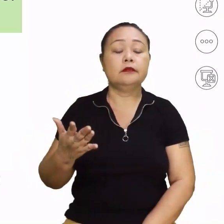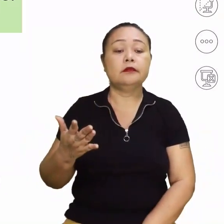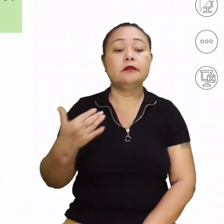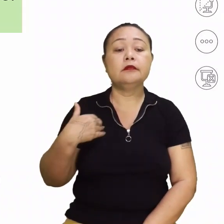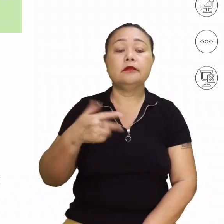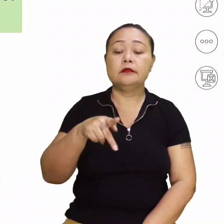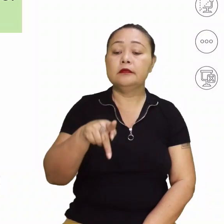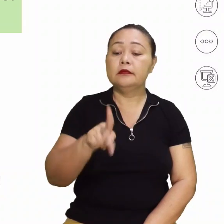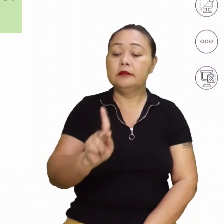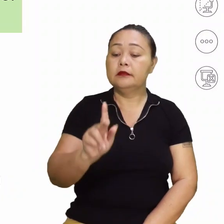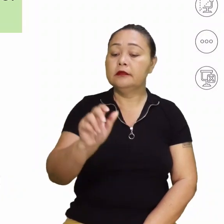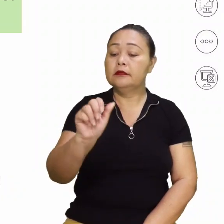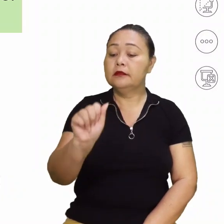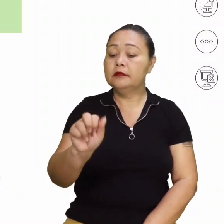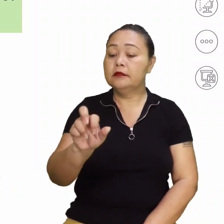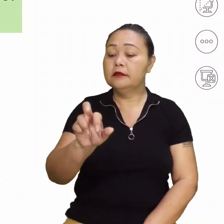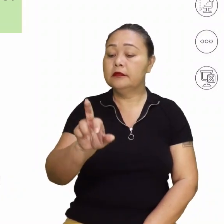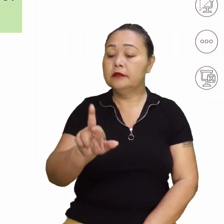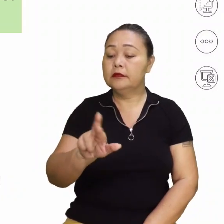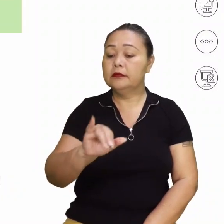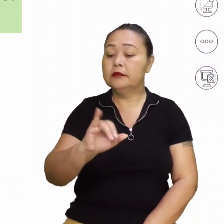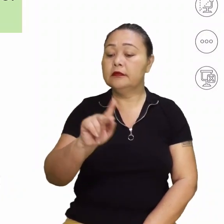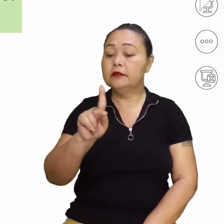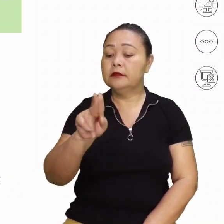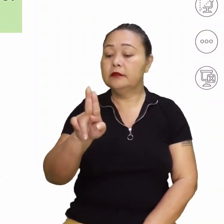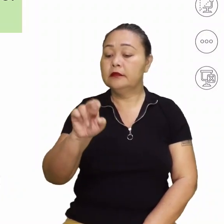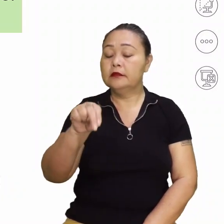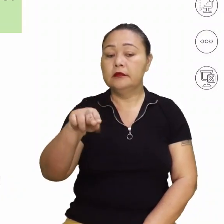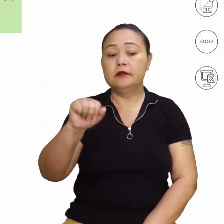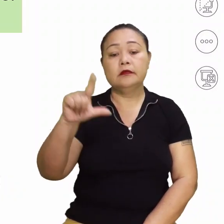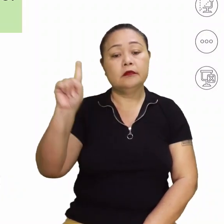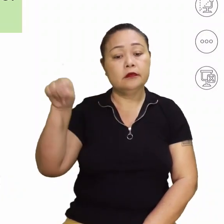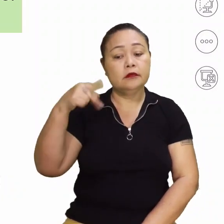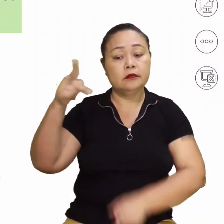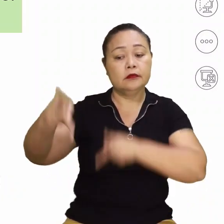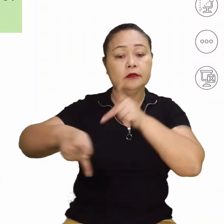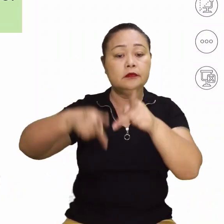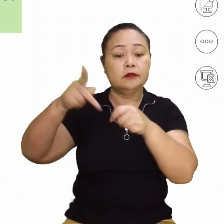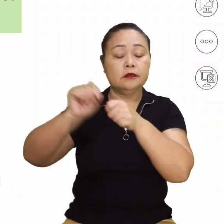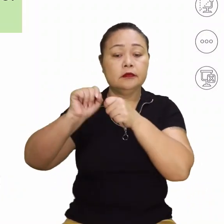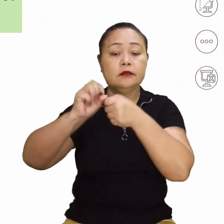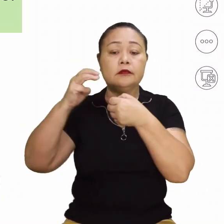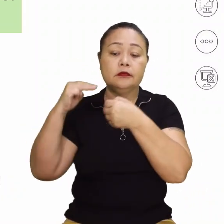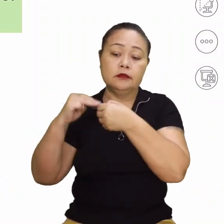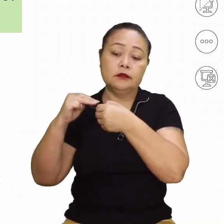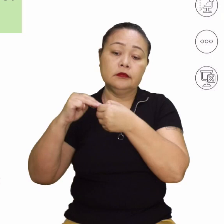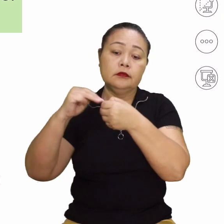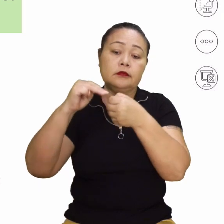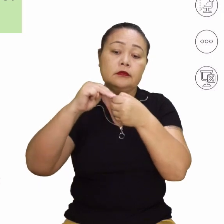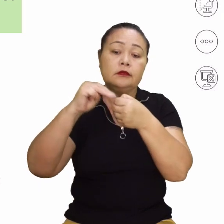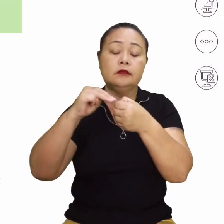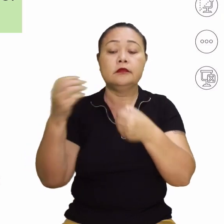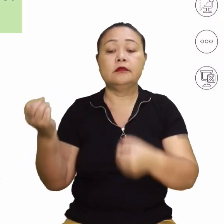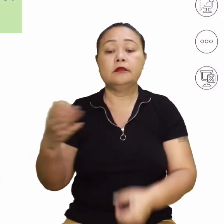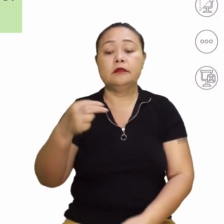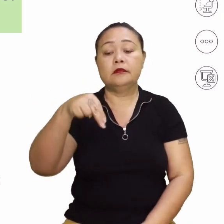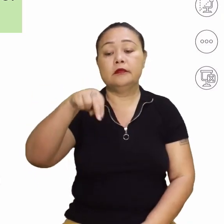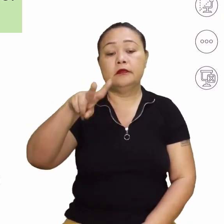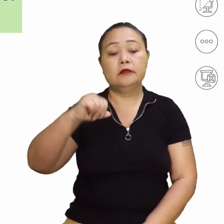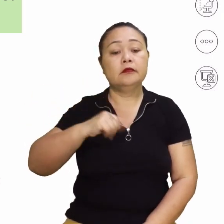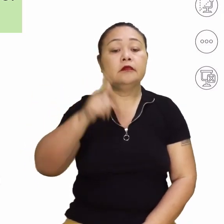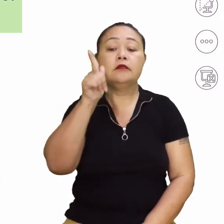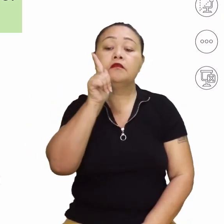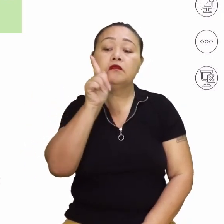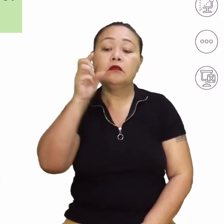os caripunas os caripunas esse povo está situado nos municípios de Vila Nova e